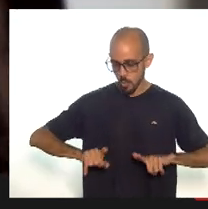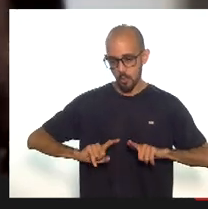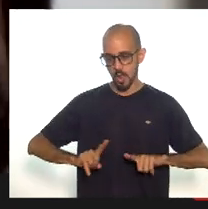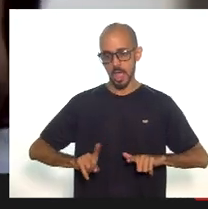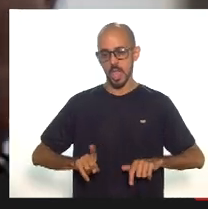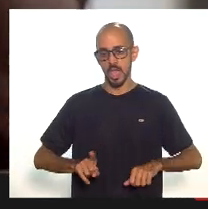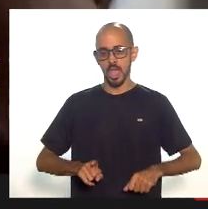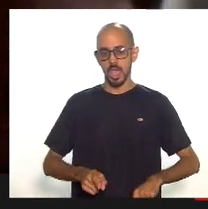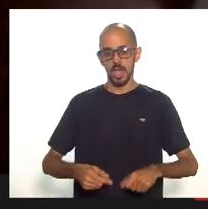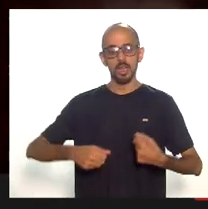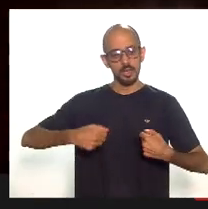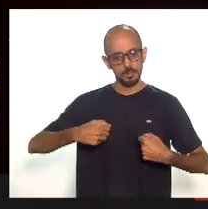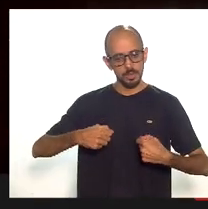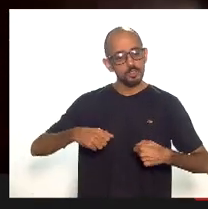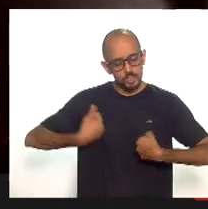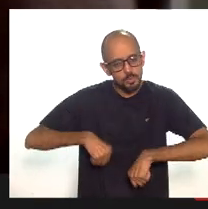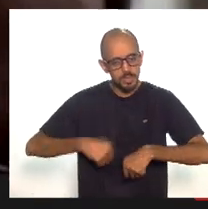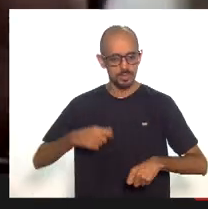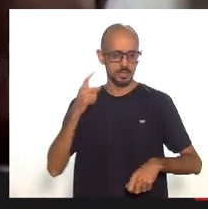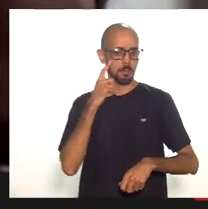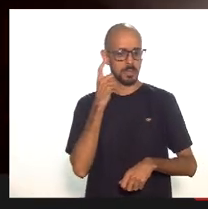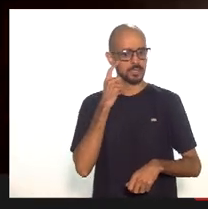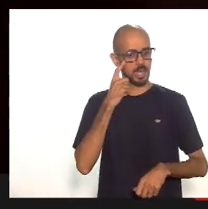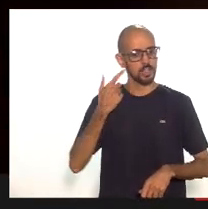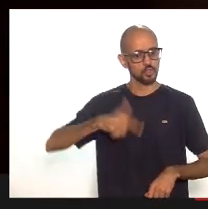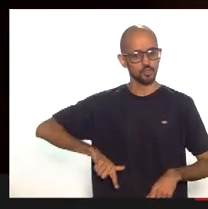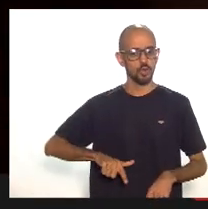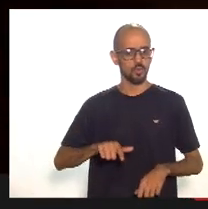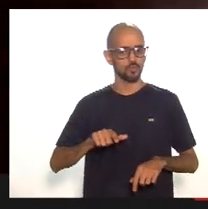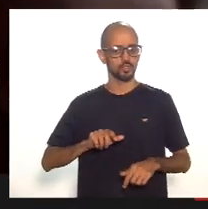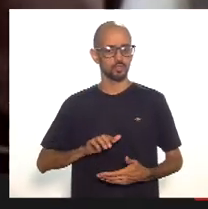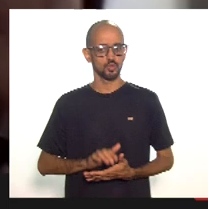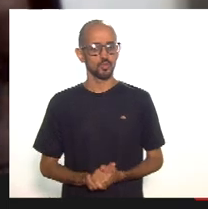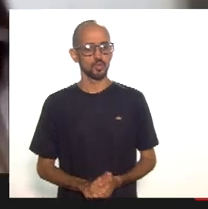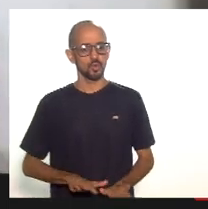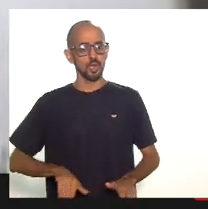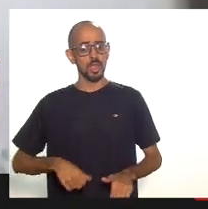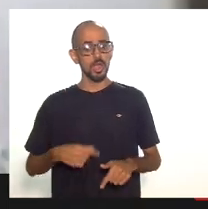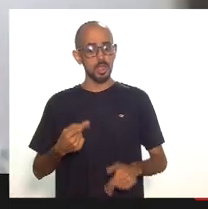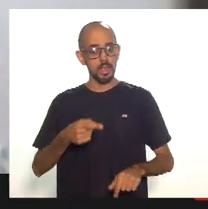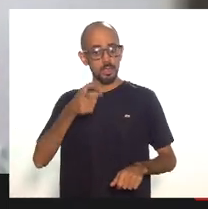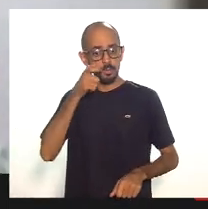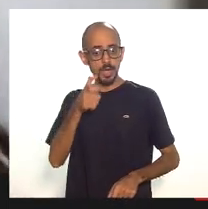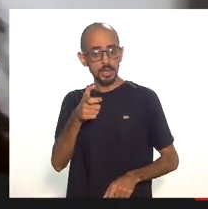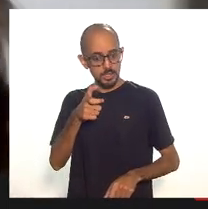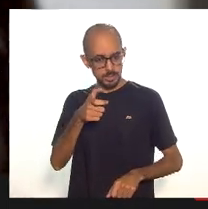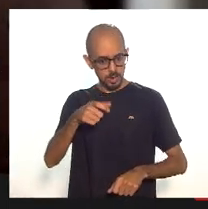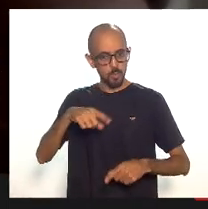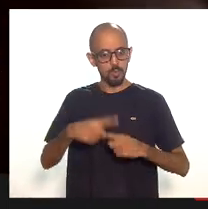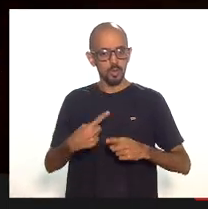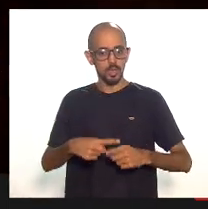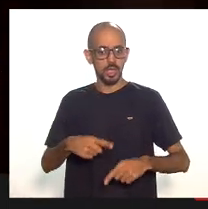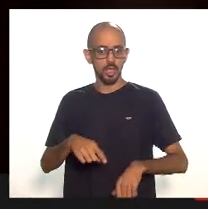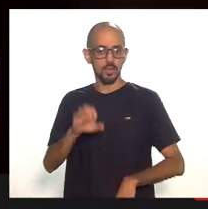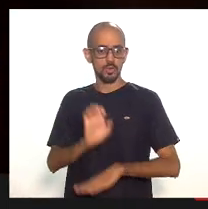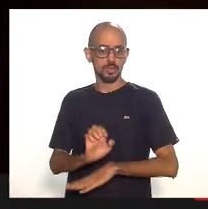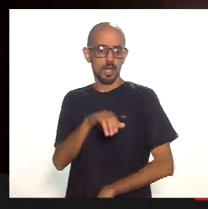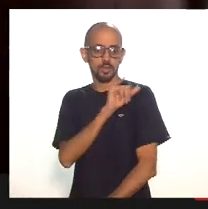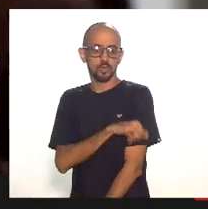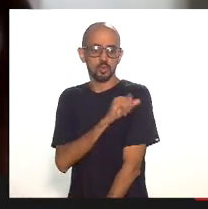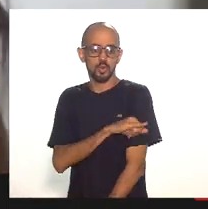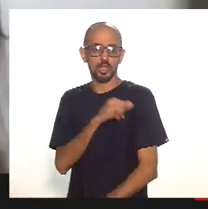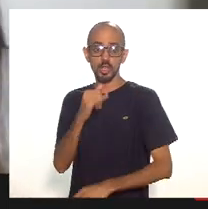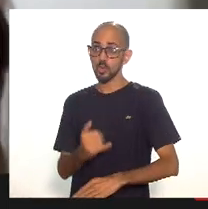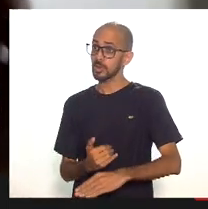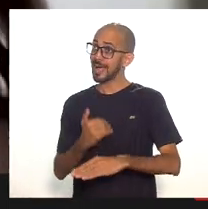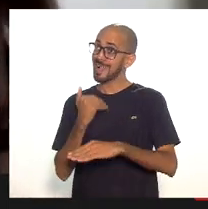que repensar isso. Queria chamar a atenção que o Estado do Rio, nós estamos agora no topo, porque